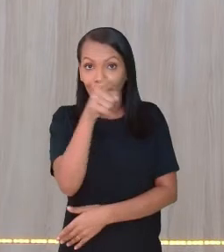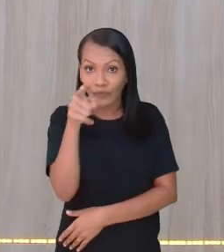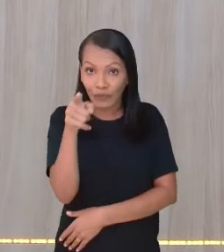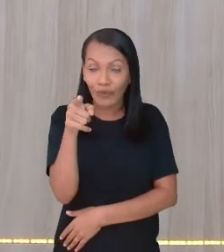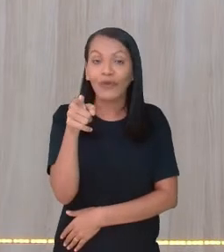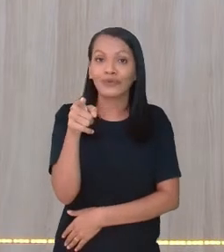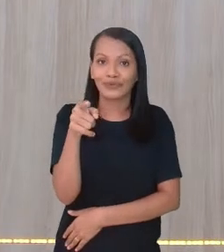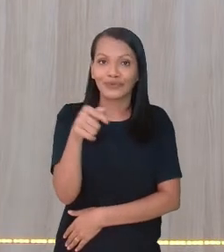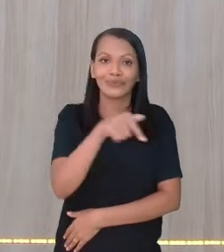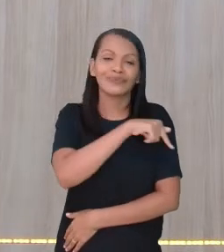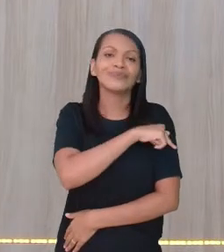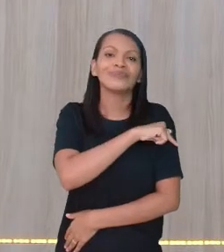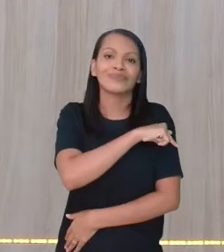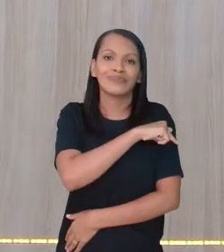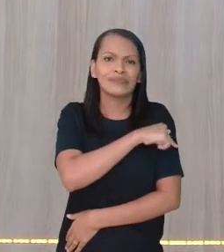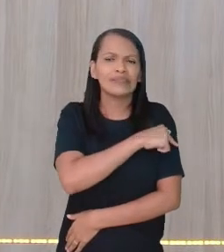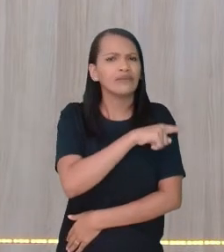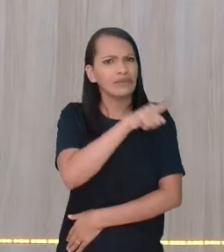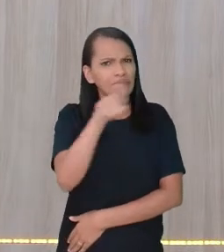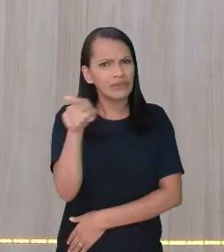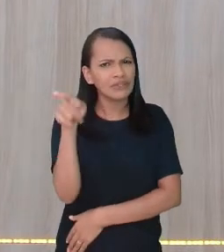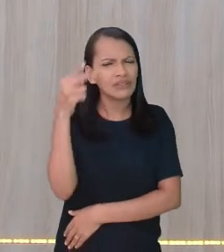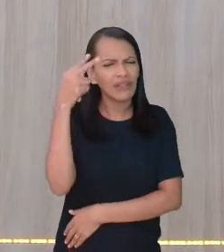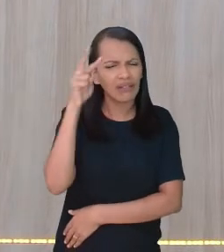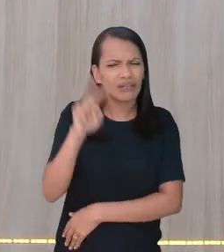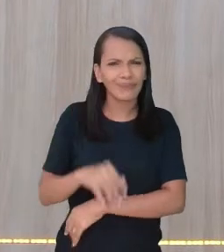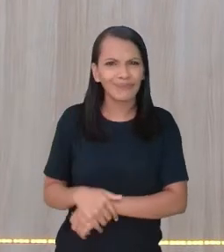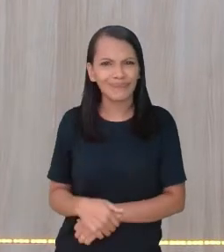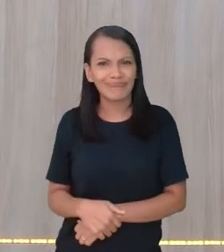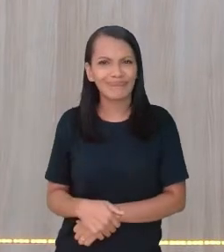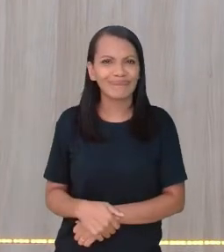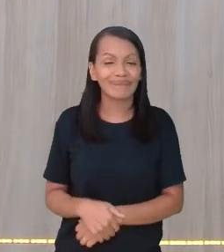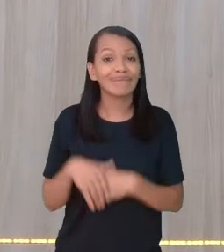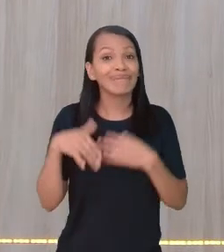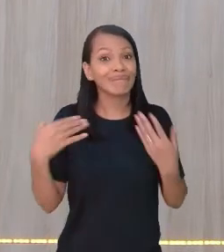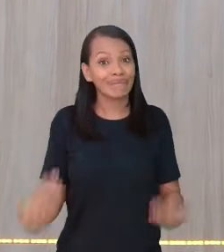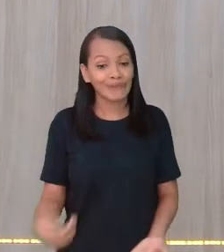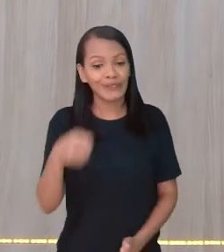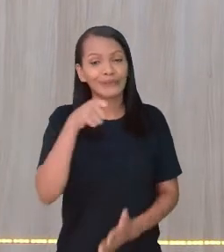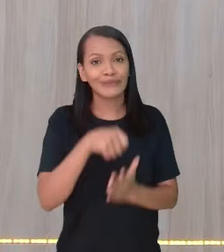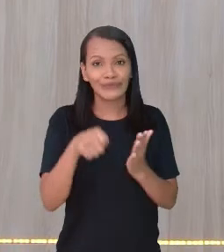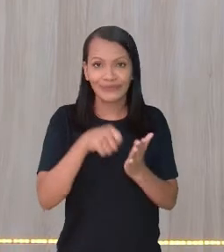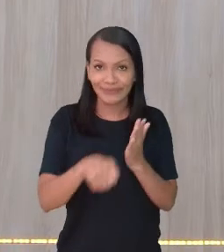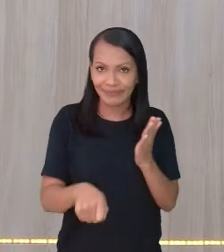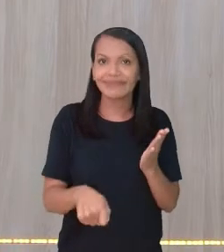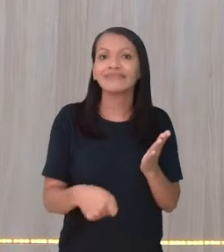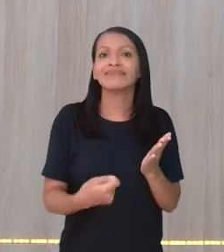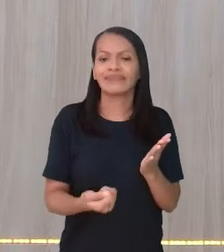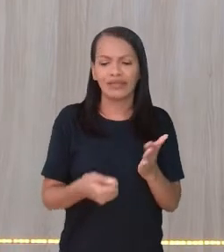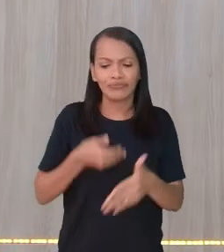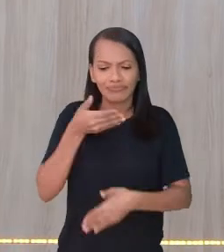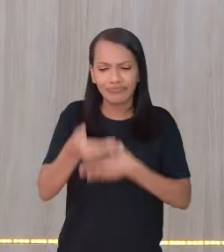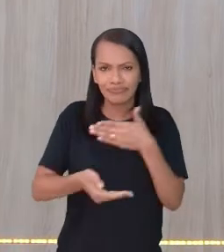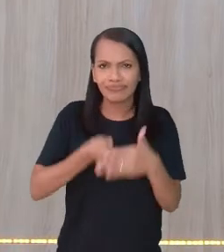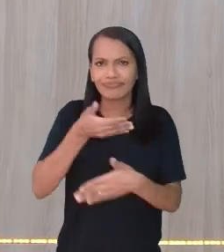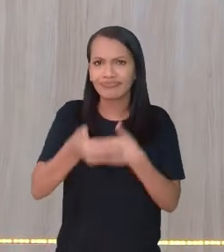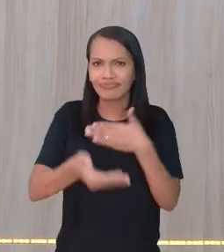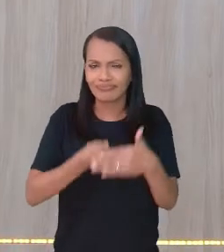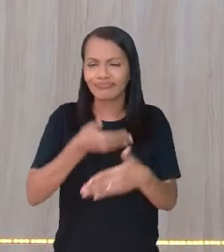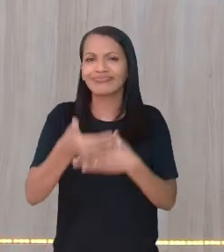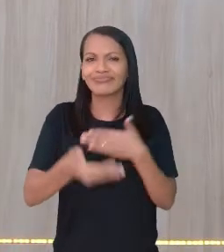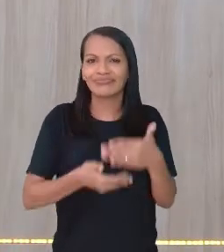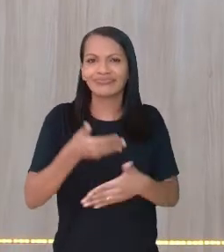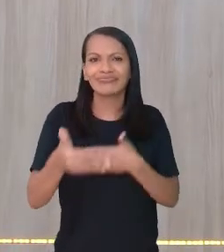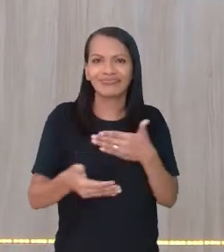do 7º ano. E aí, será que você vai lembrar? Então, pode notar que é algo no longo prazo, 5,